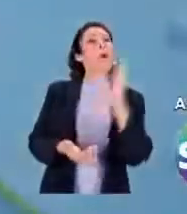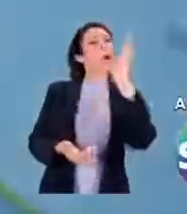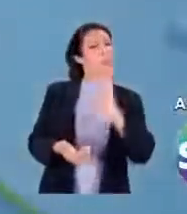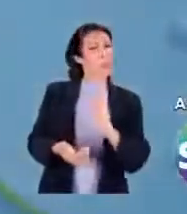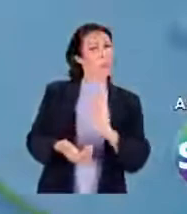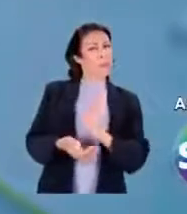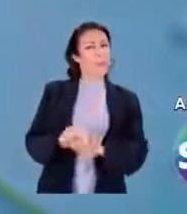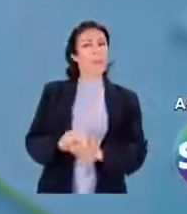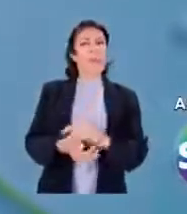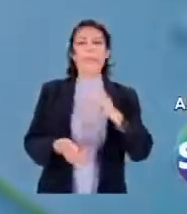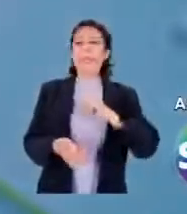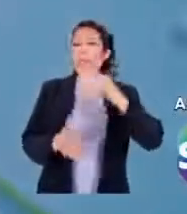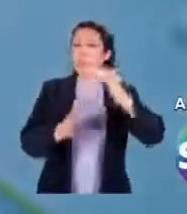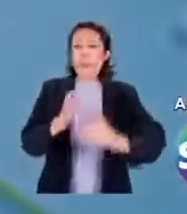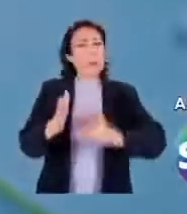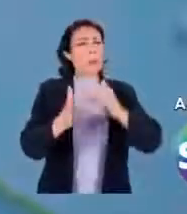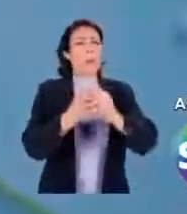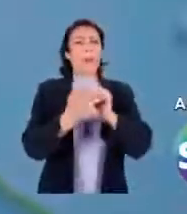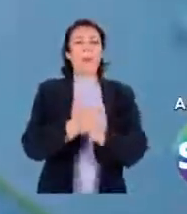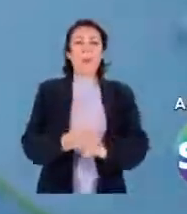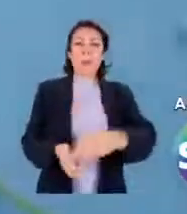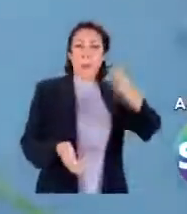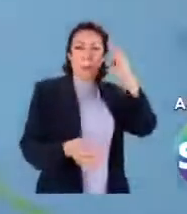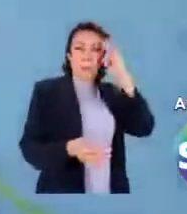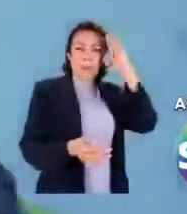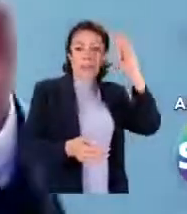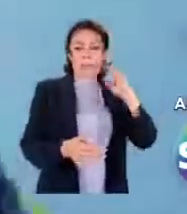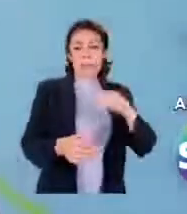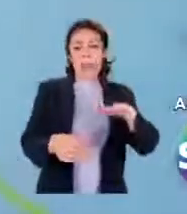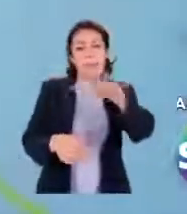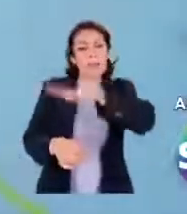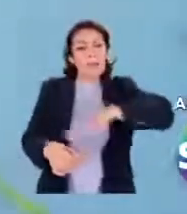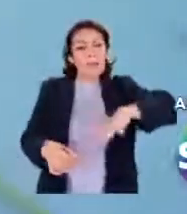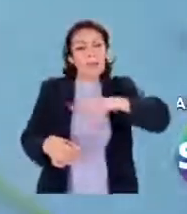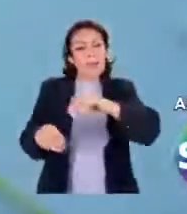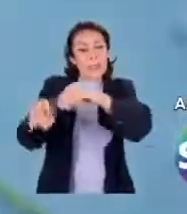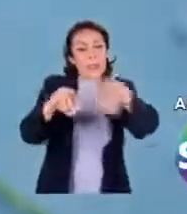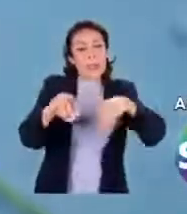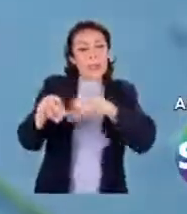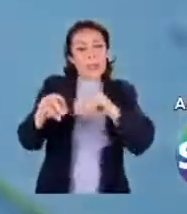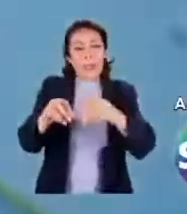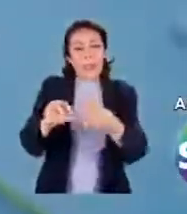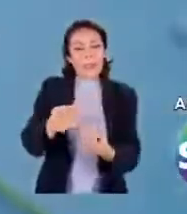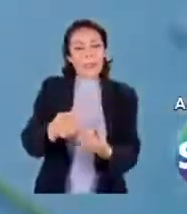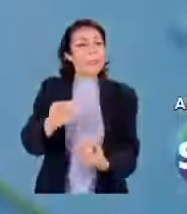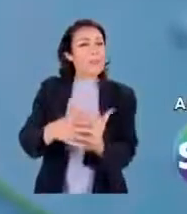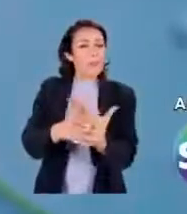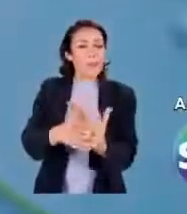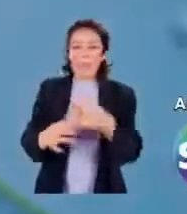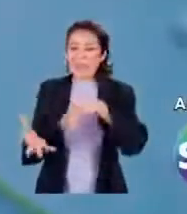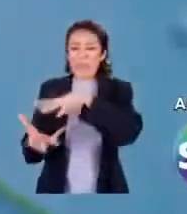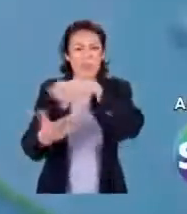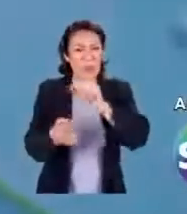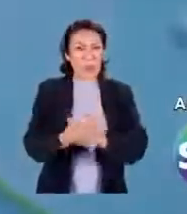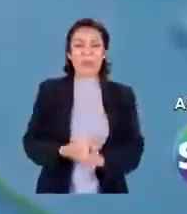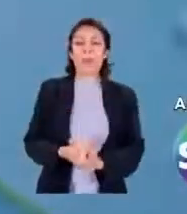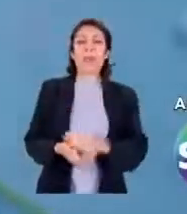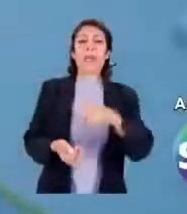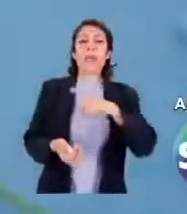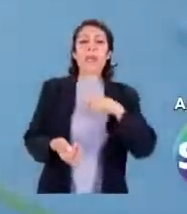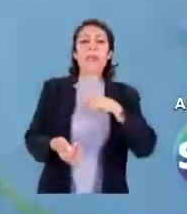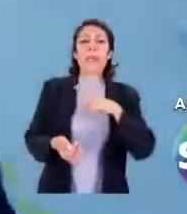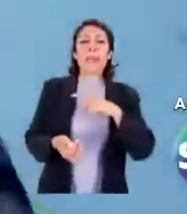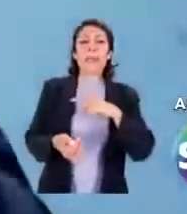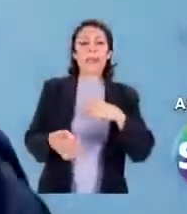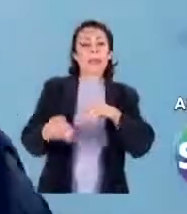Brasil tem tudo nós temos o maior estoque de terras férteis por ocupar do mundo nós temos a província mineral